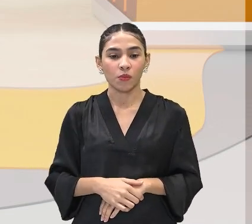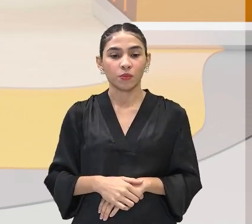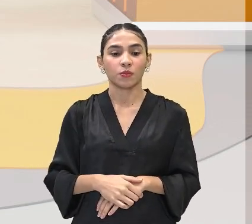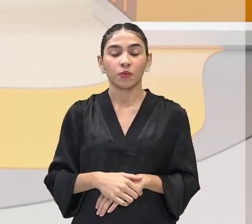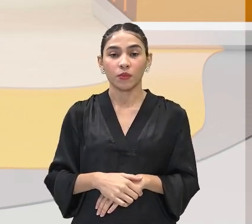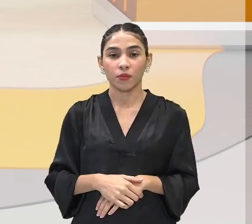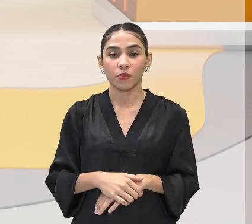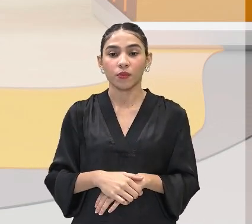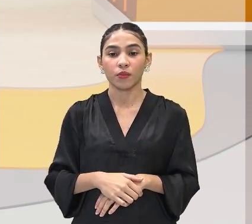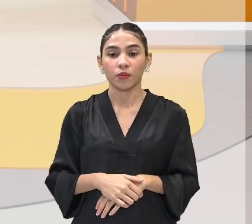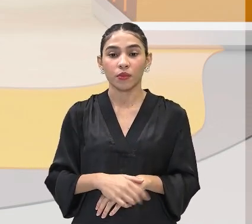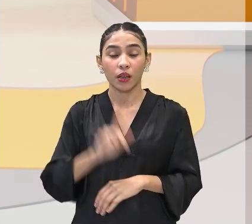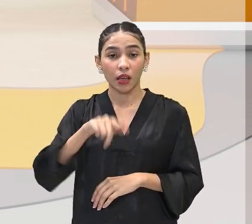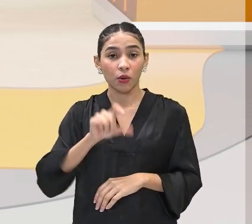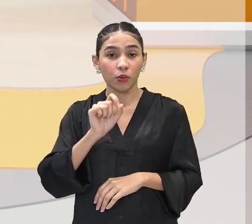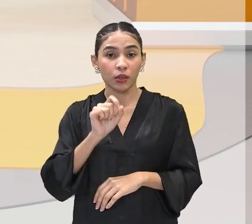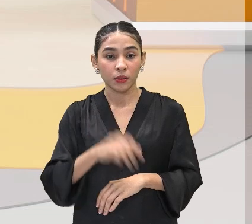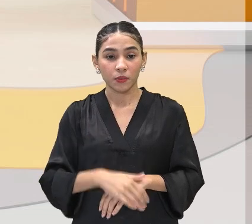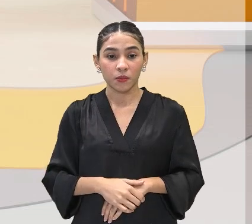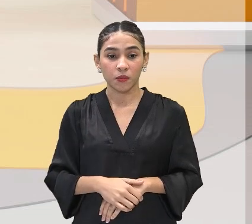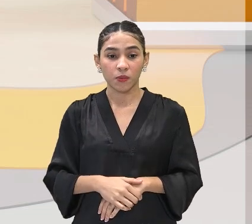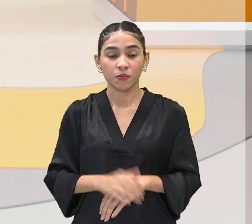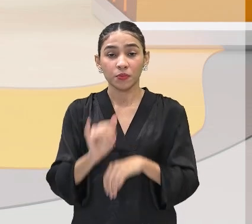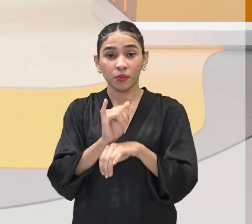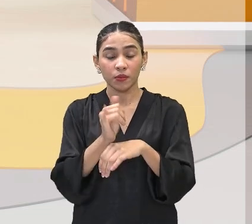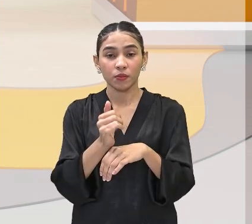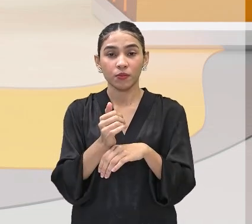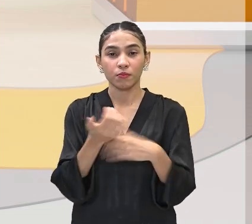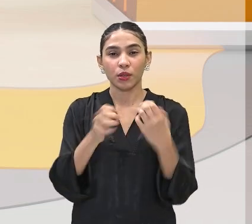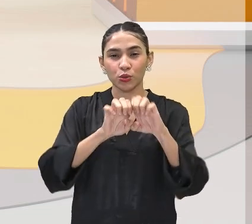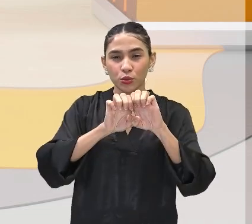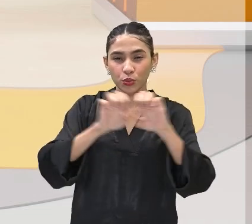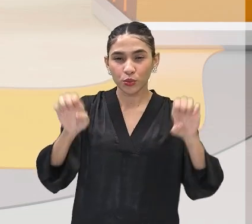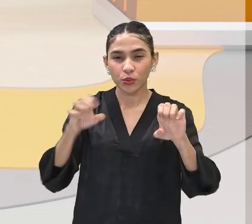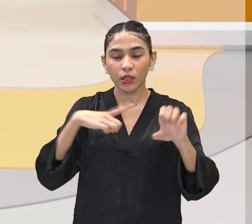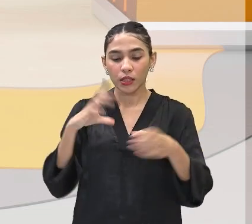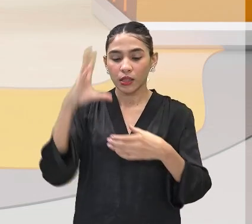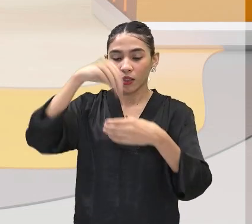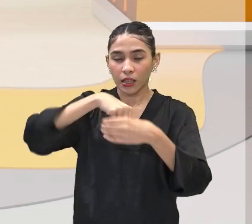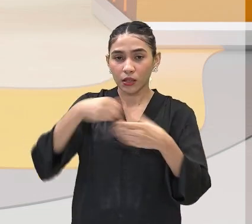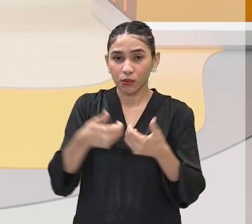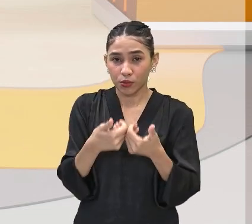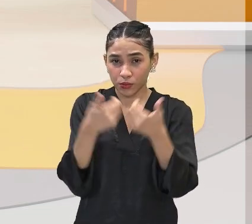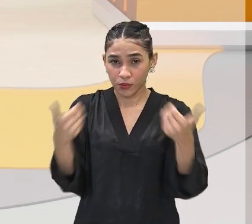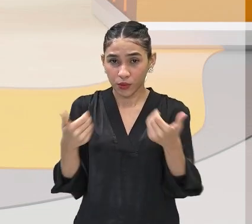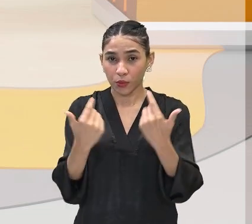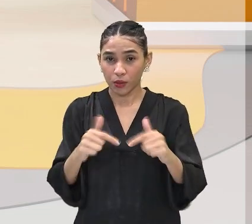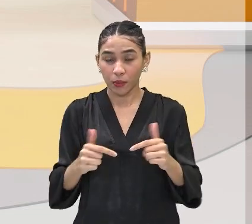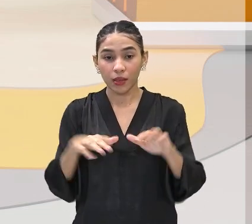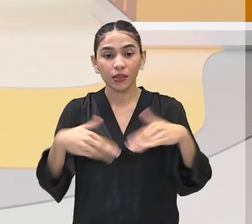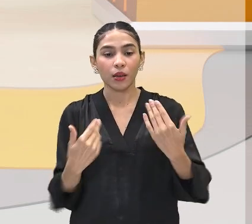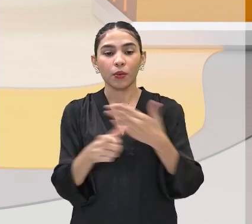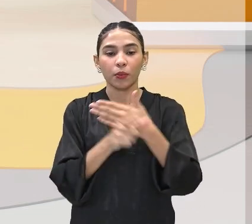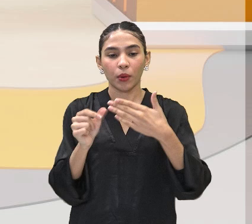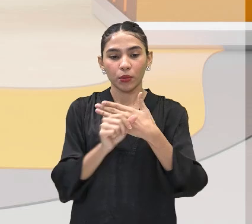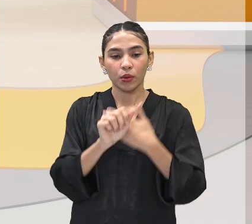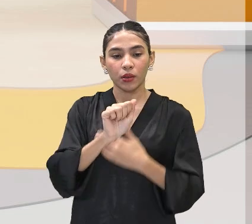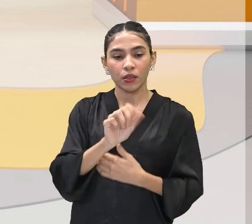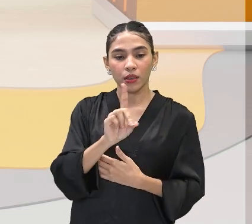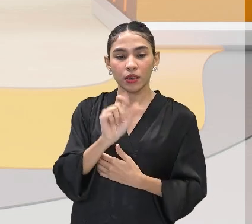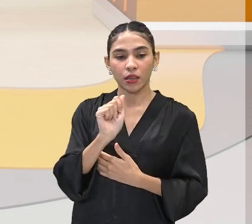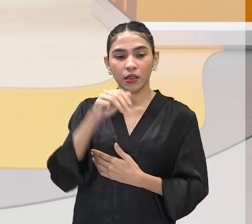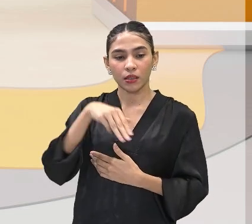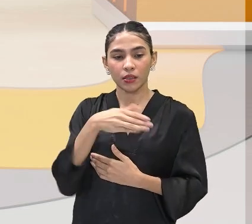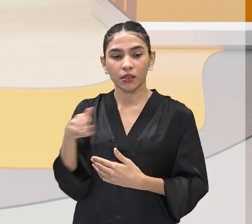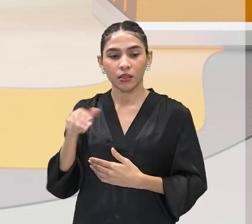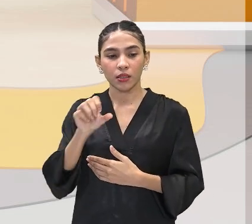produção que está pautada dentro da divisão do trabalho. Então o Adam Smith ele traz, né, um